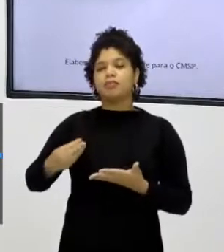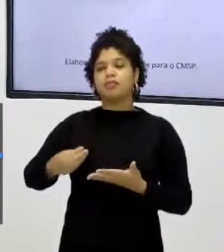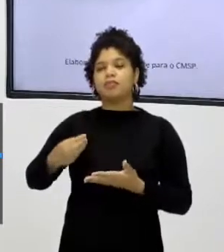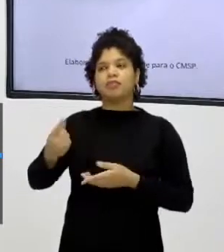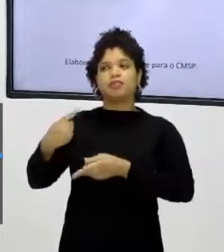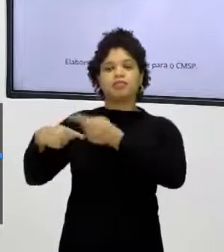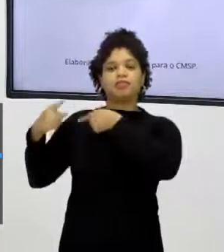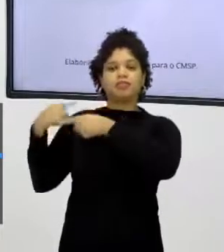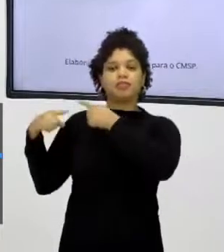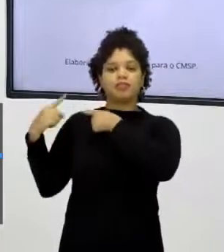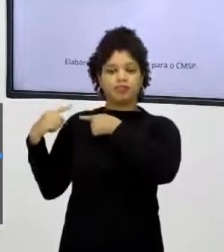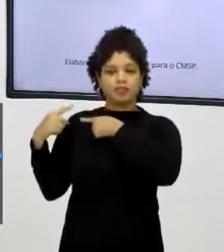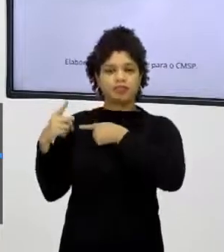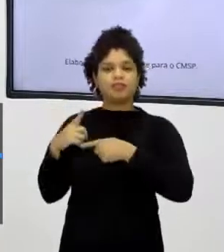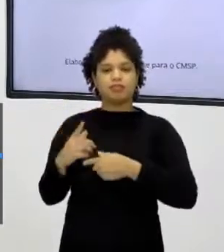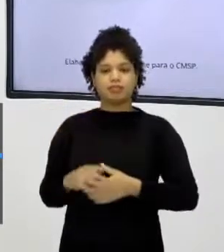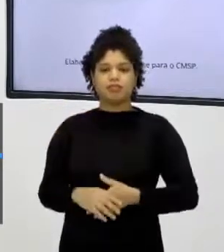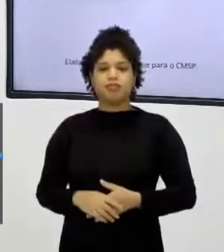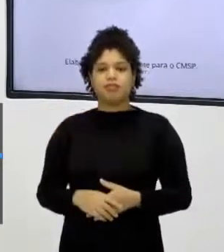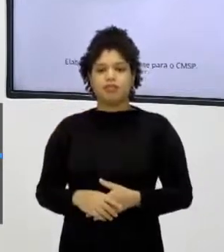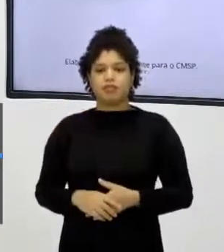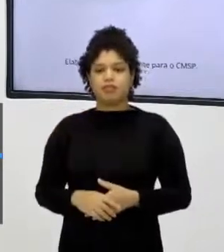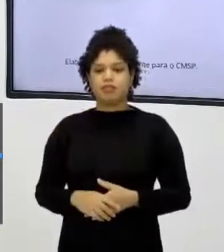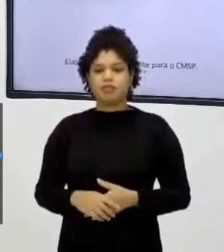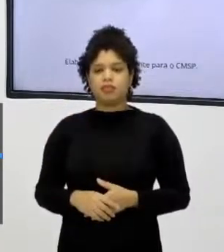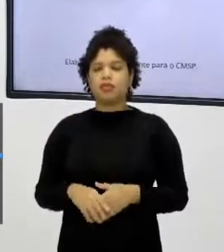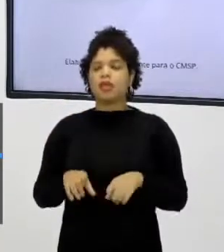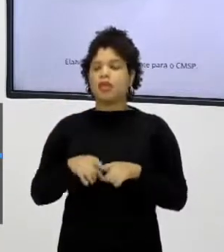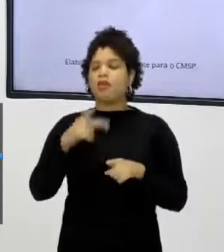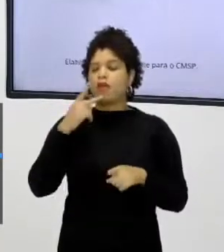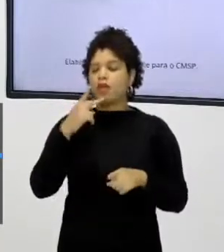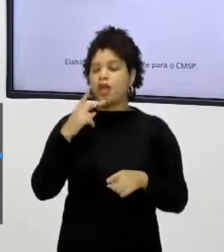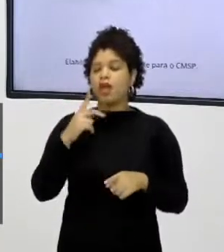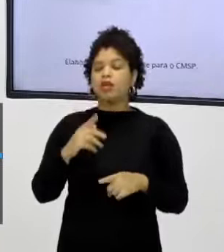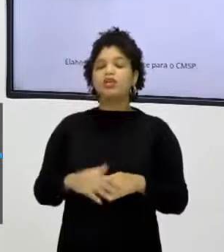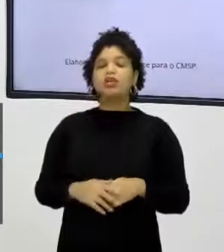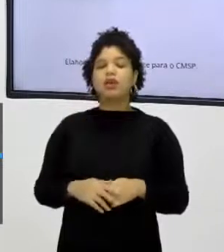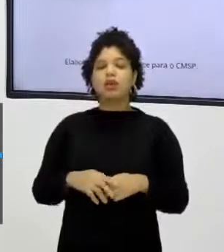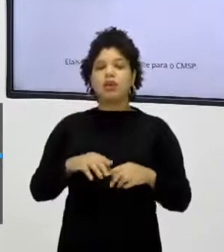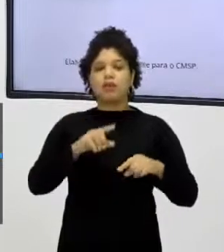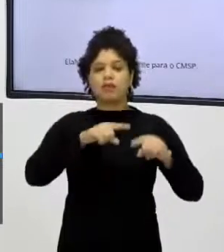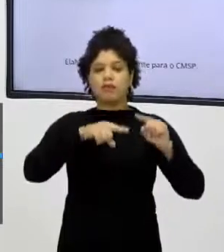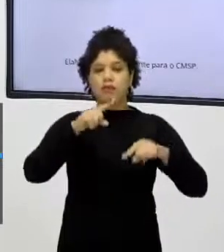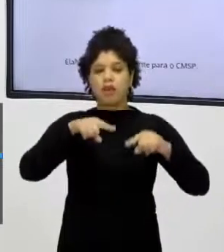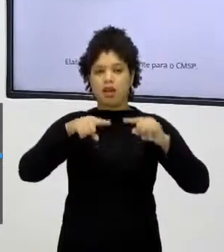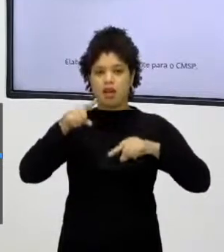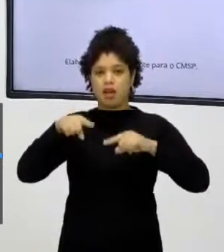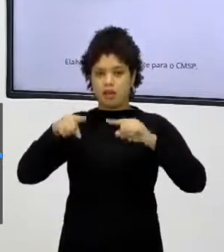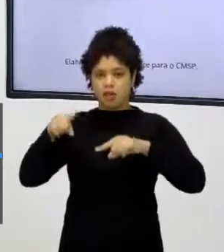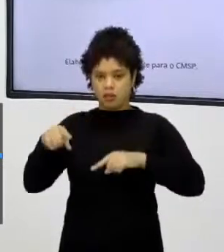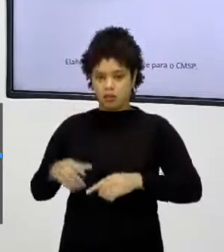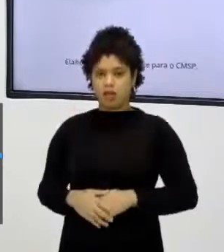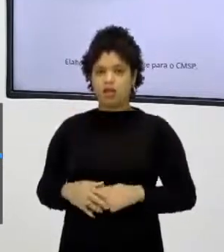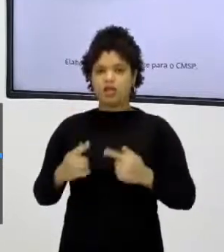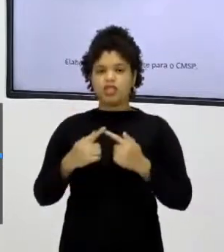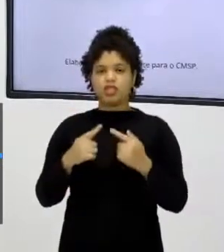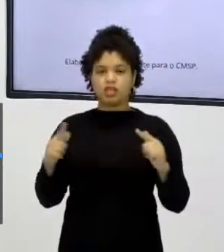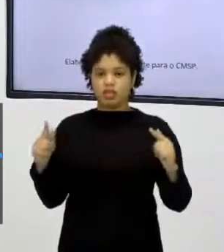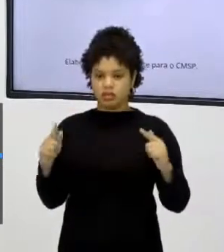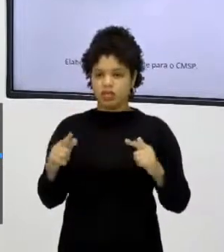ancestrais. O professor Ângelo falou da variabilidade genética, se baseia nas mutações. O professor Pedro colocou